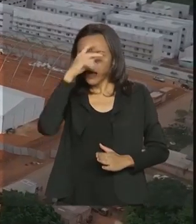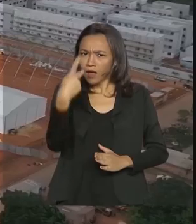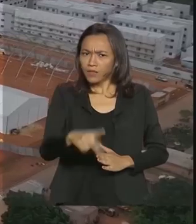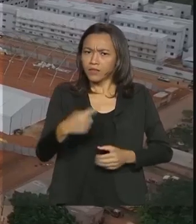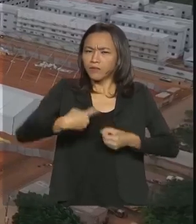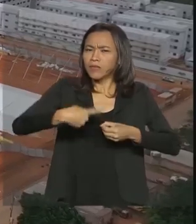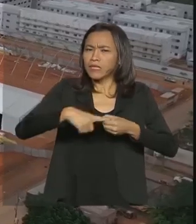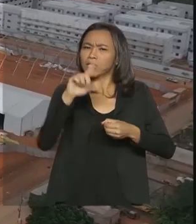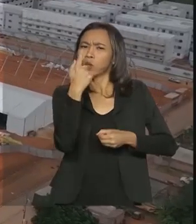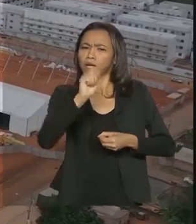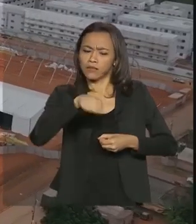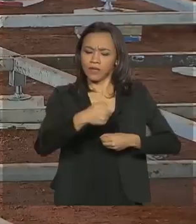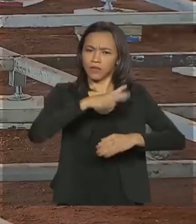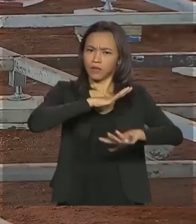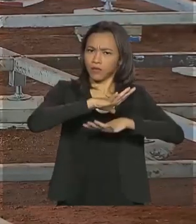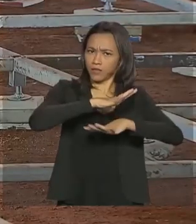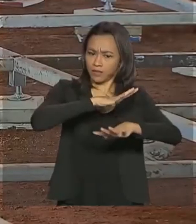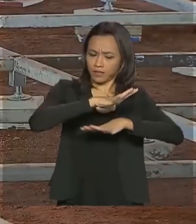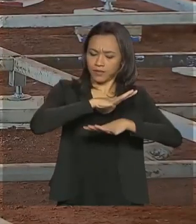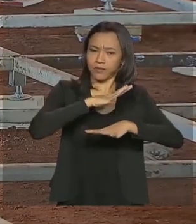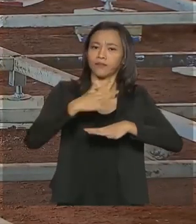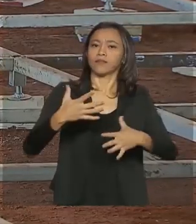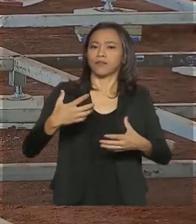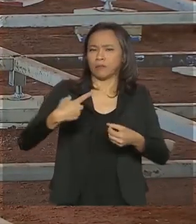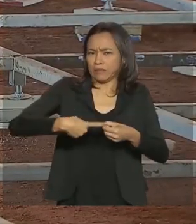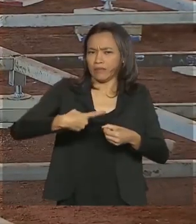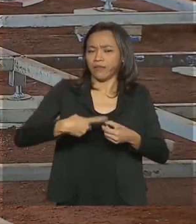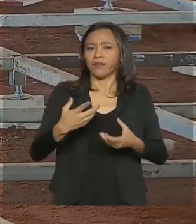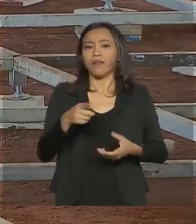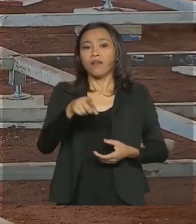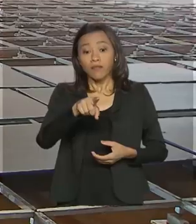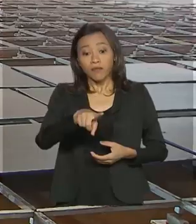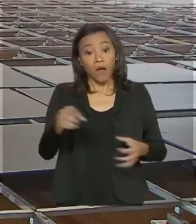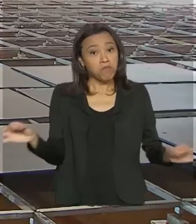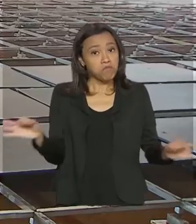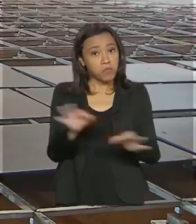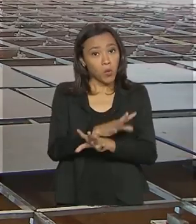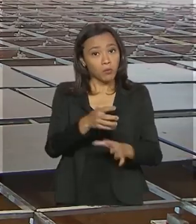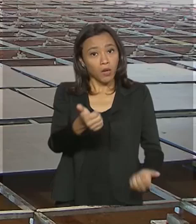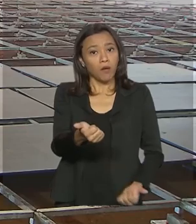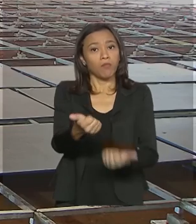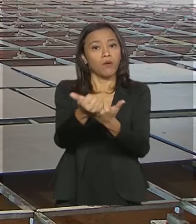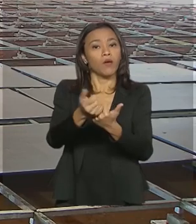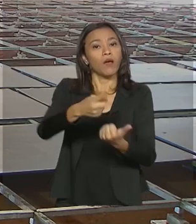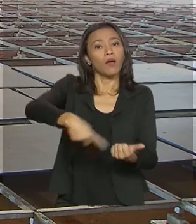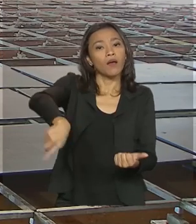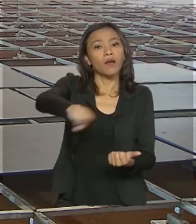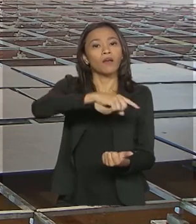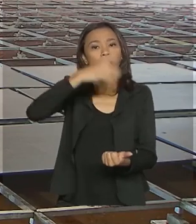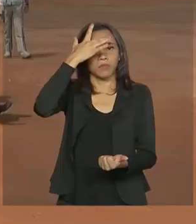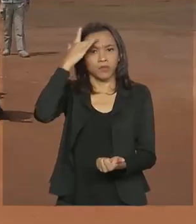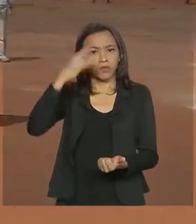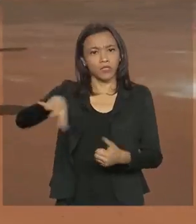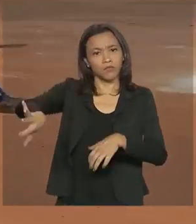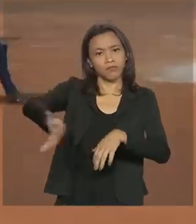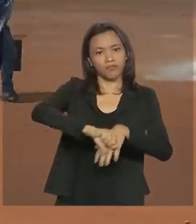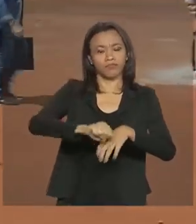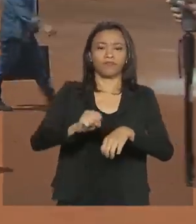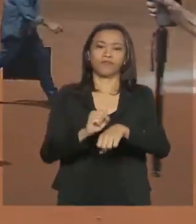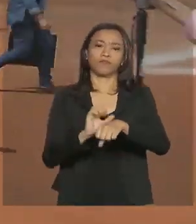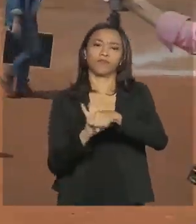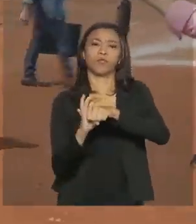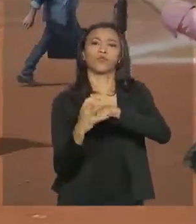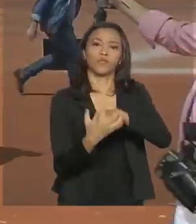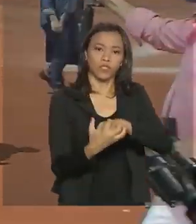cidade do entorno do Distrito Federal, estará pronto para reforçar o atendimento dos pacientes com a Covid-19. O presidente